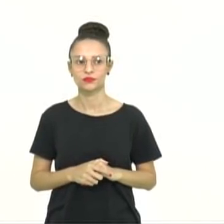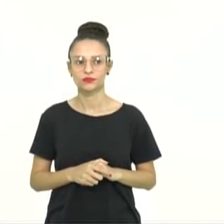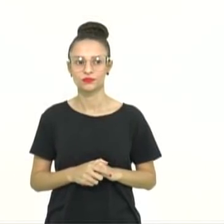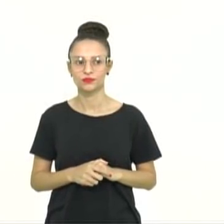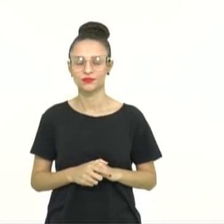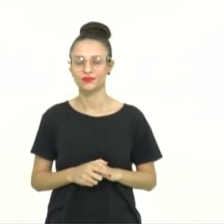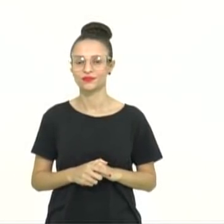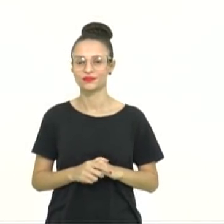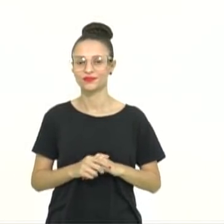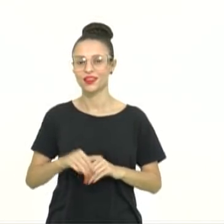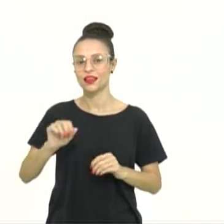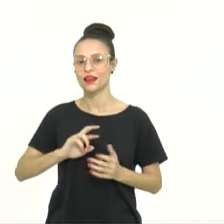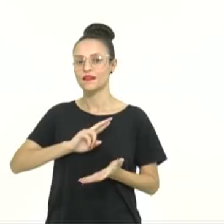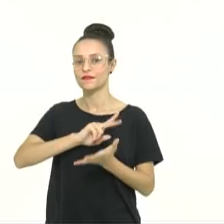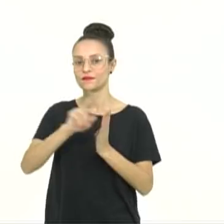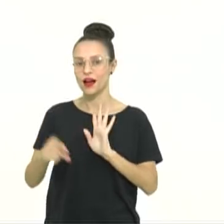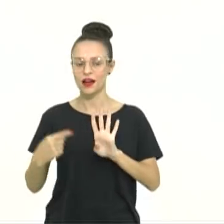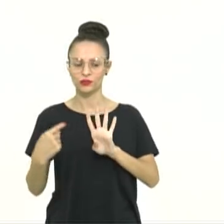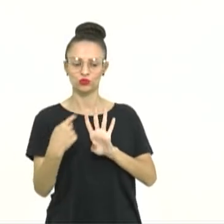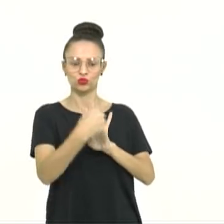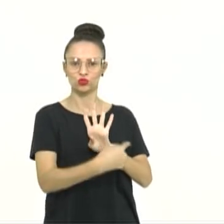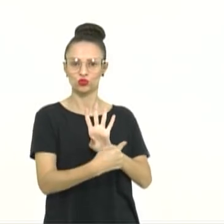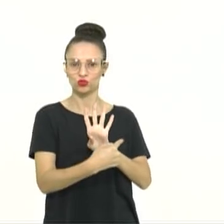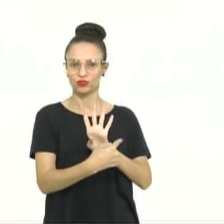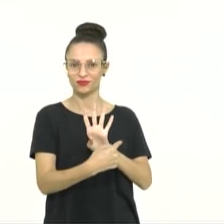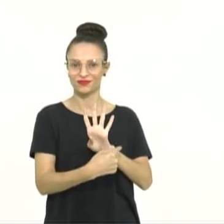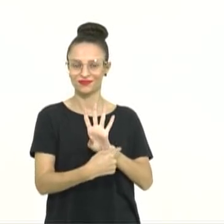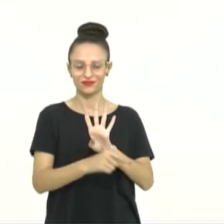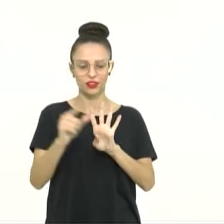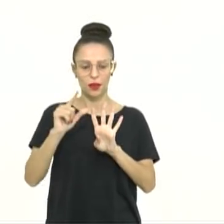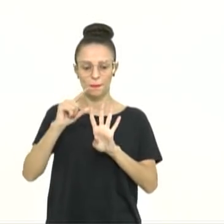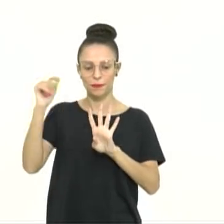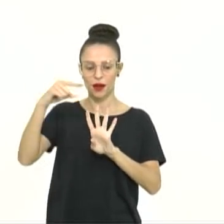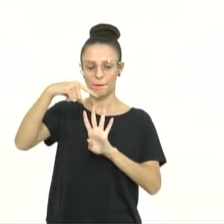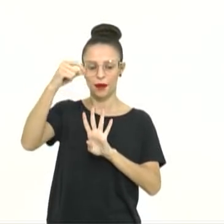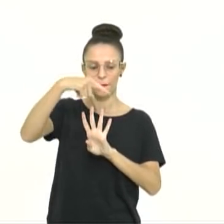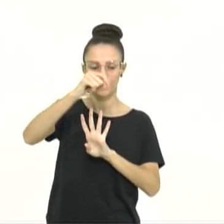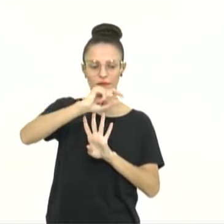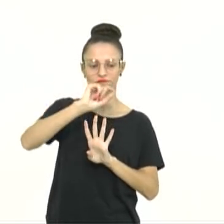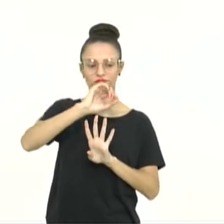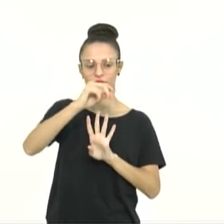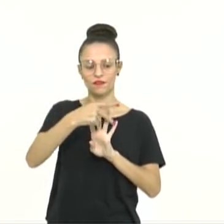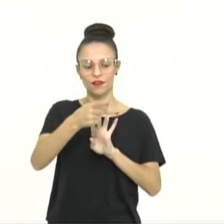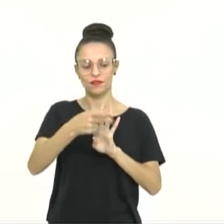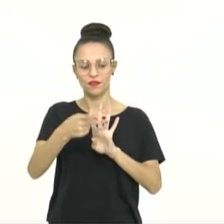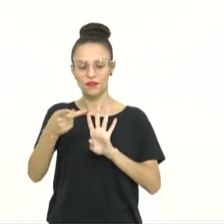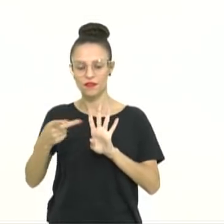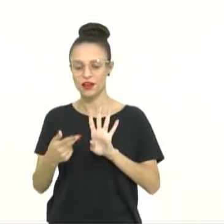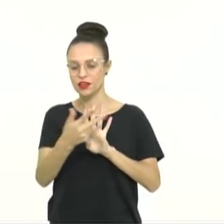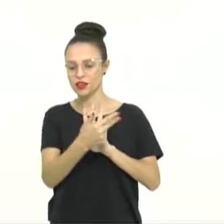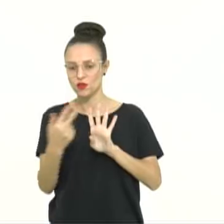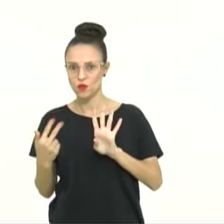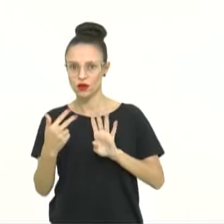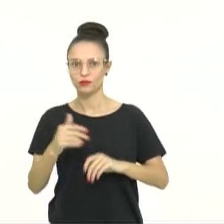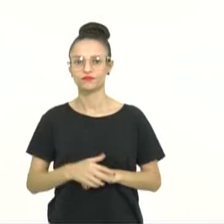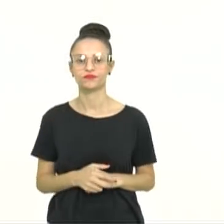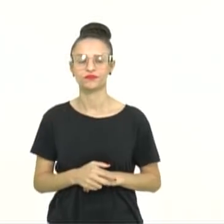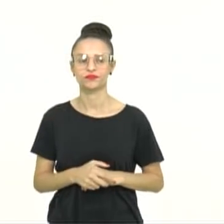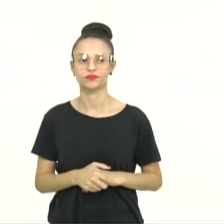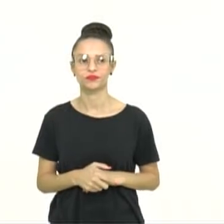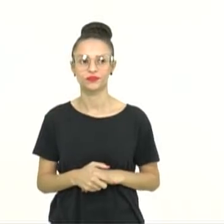Balãozinho de várias personagens falando, com várias setinhas, várias personagens falando ao mesmo tempo,